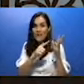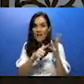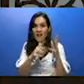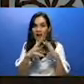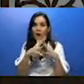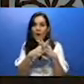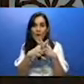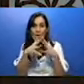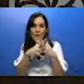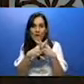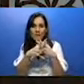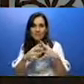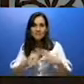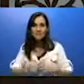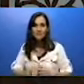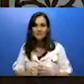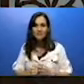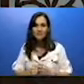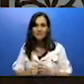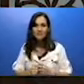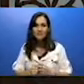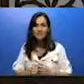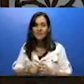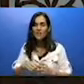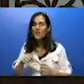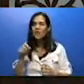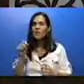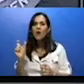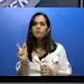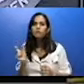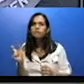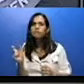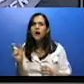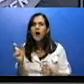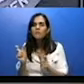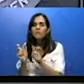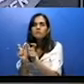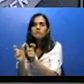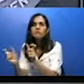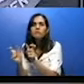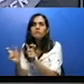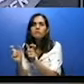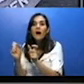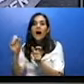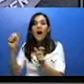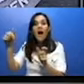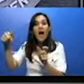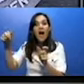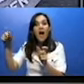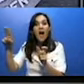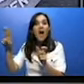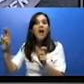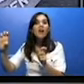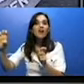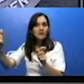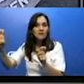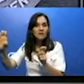e uma consoante e a sílaba que que ho-oh